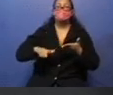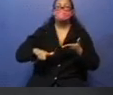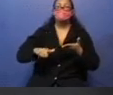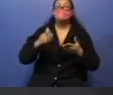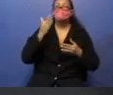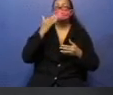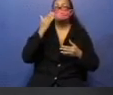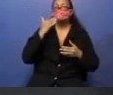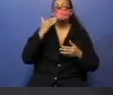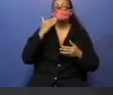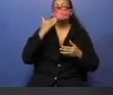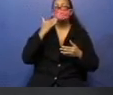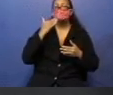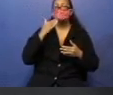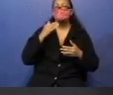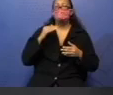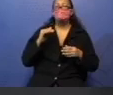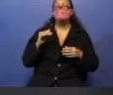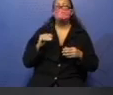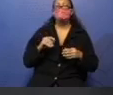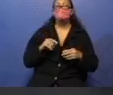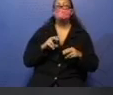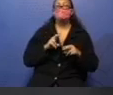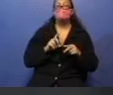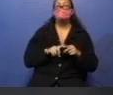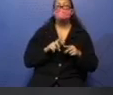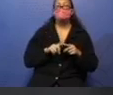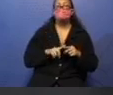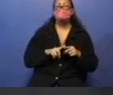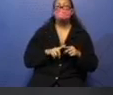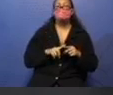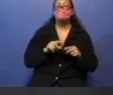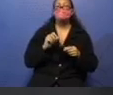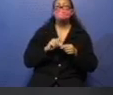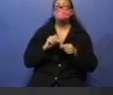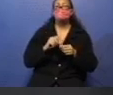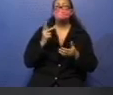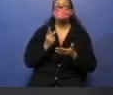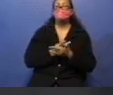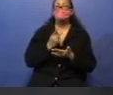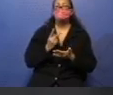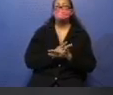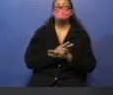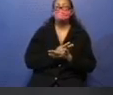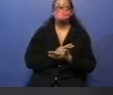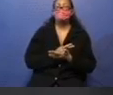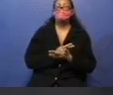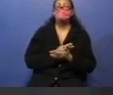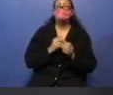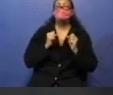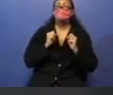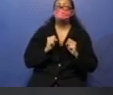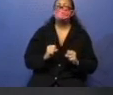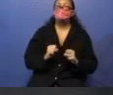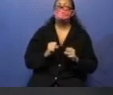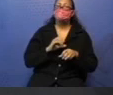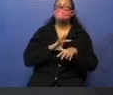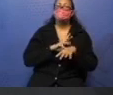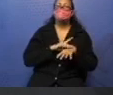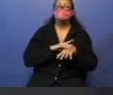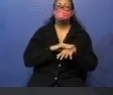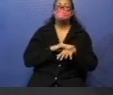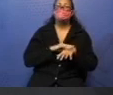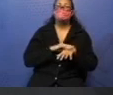vocês. Porque se fizer de forma errada, isso daqui pode causar intoxicação. É um produto, é uma